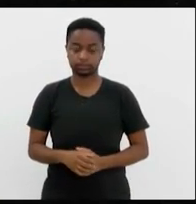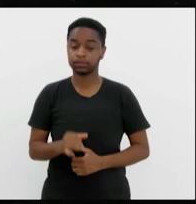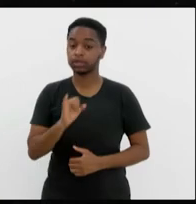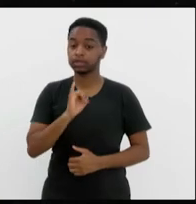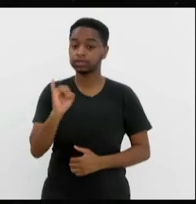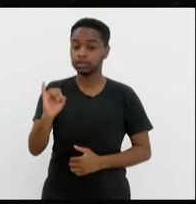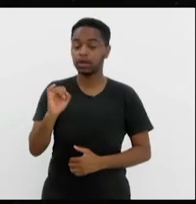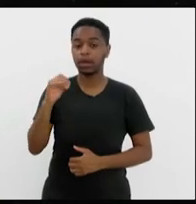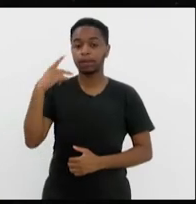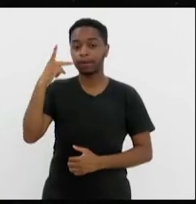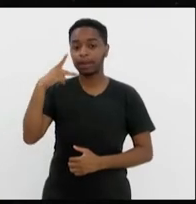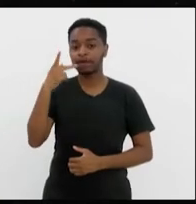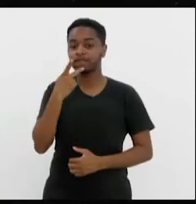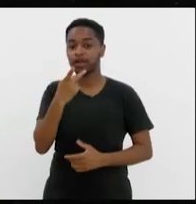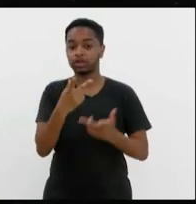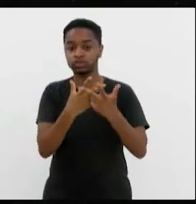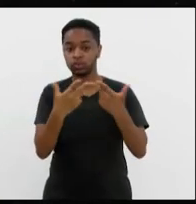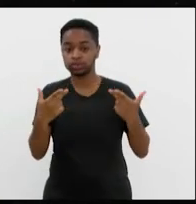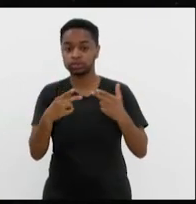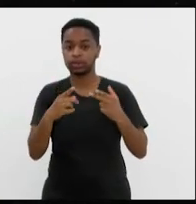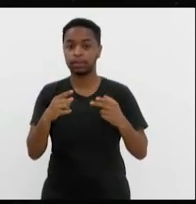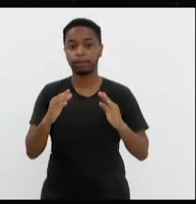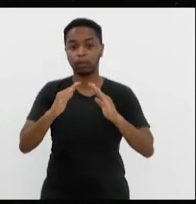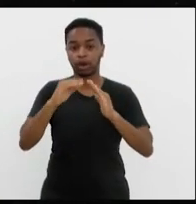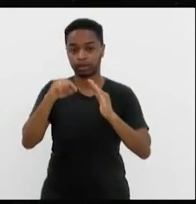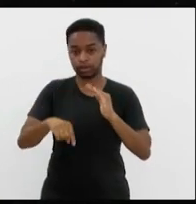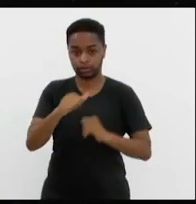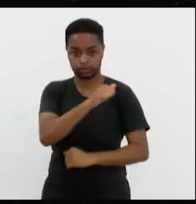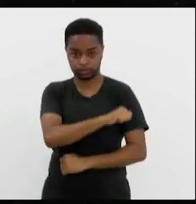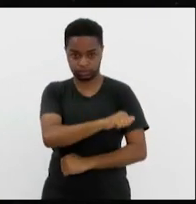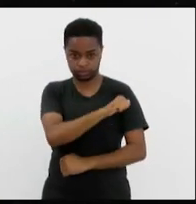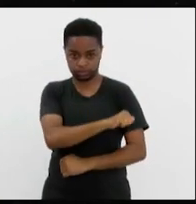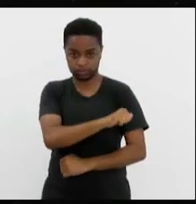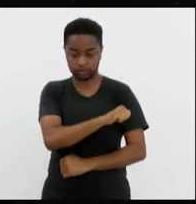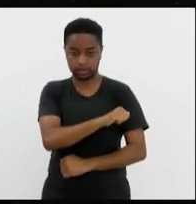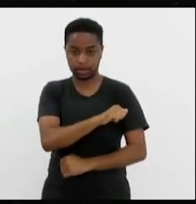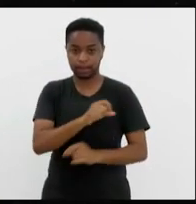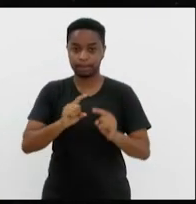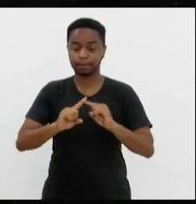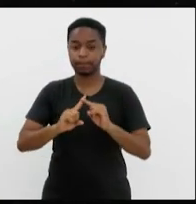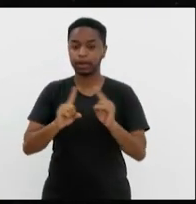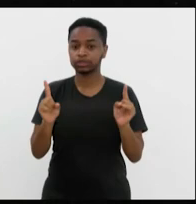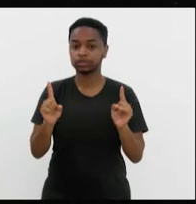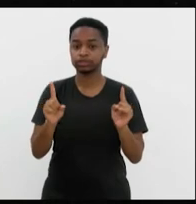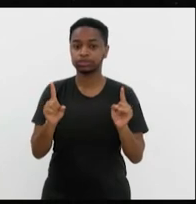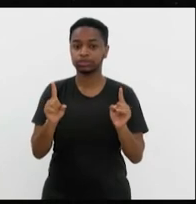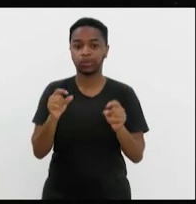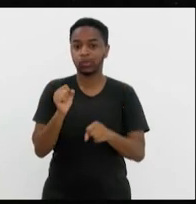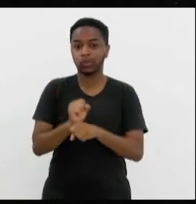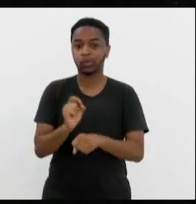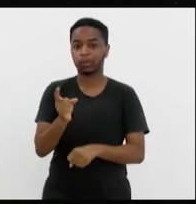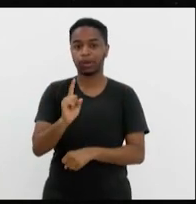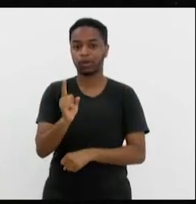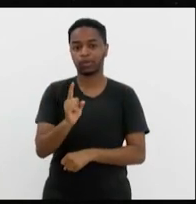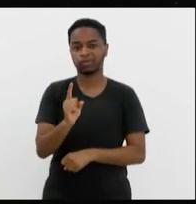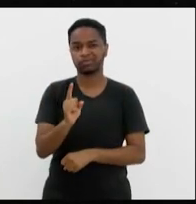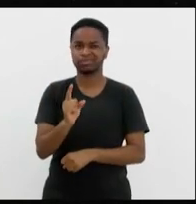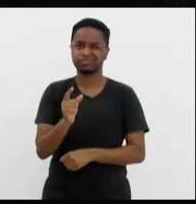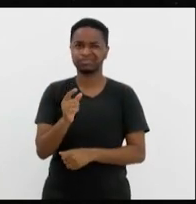fala uma coisa dessa, principalmente morando aqui no estado do Rio de Janeiro, ele nunca parou, ou melhor, ou parou